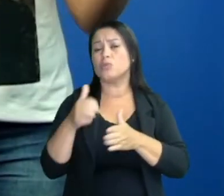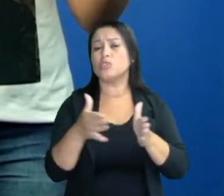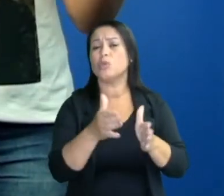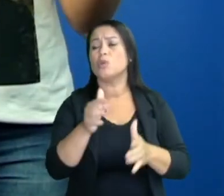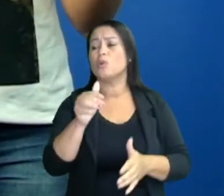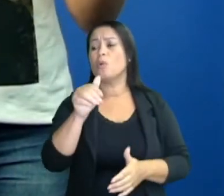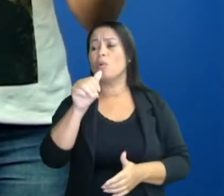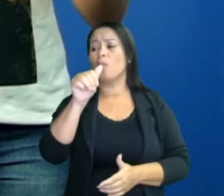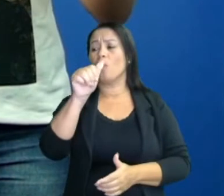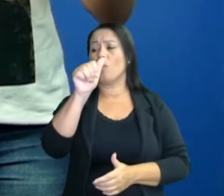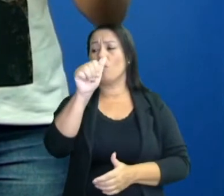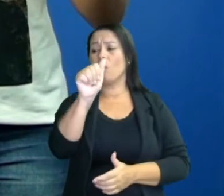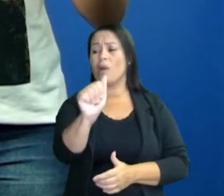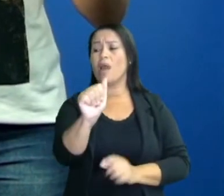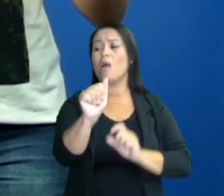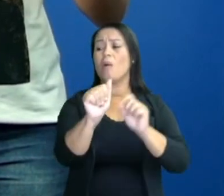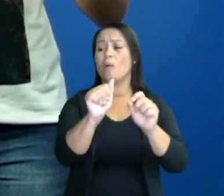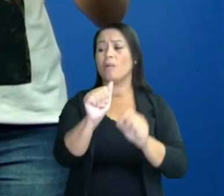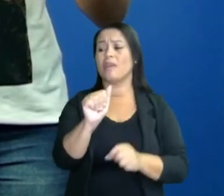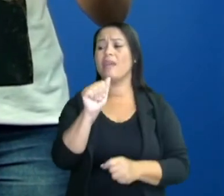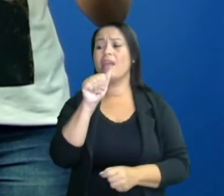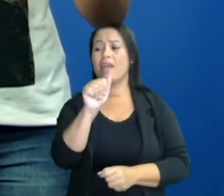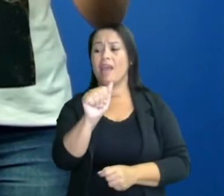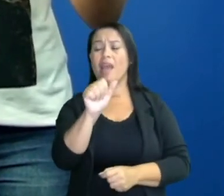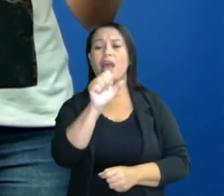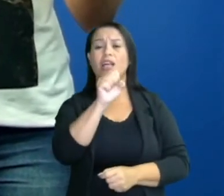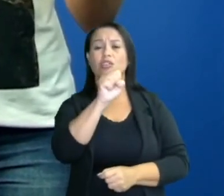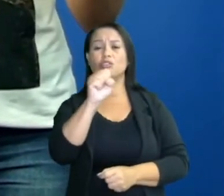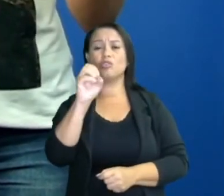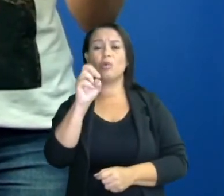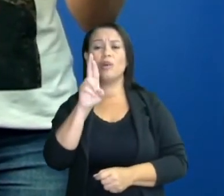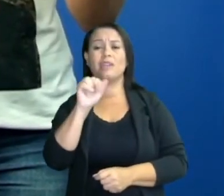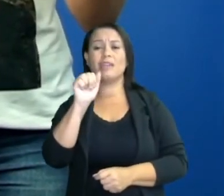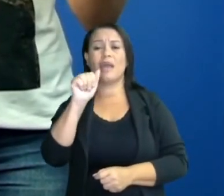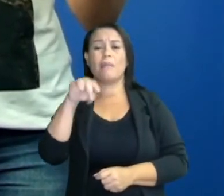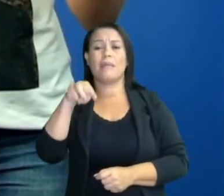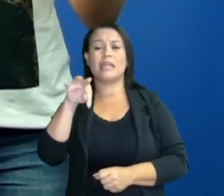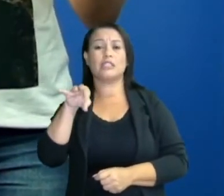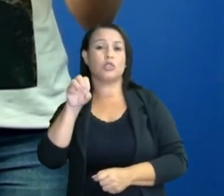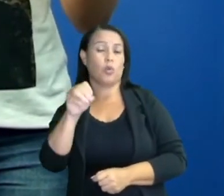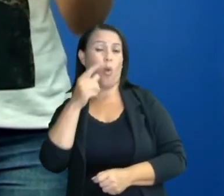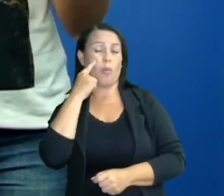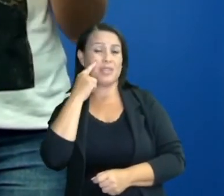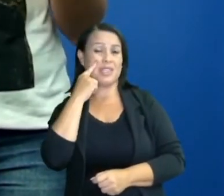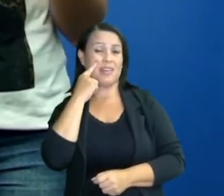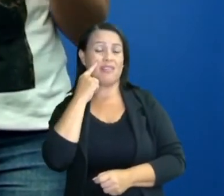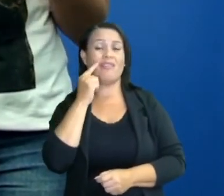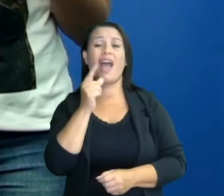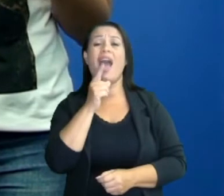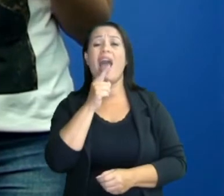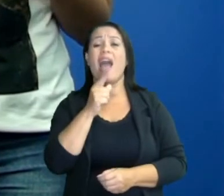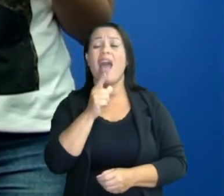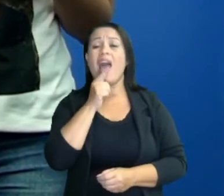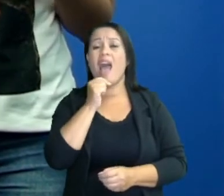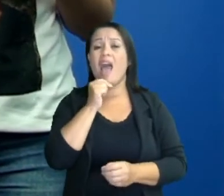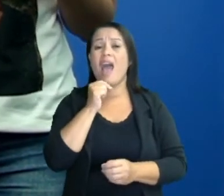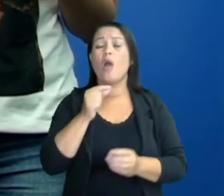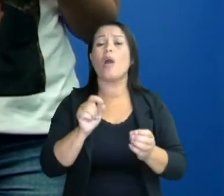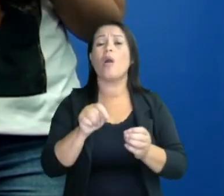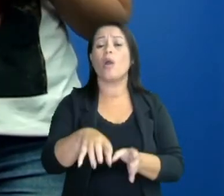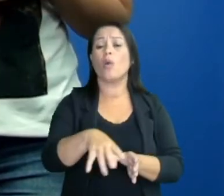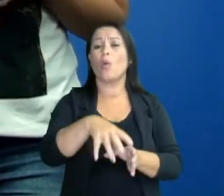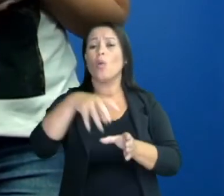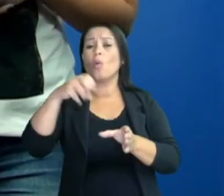é justamente quando se retira mata o barro areia acaba escolhendo para dentro do rio